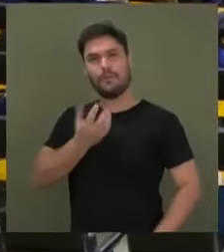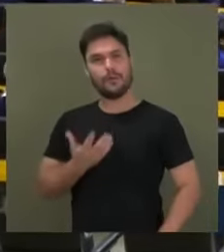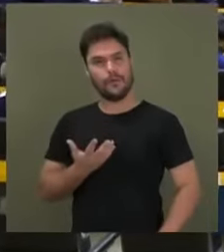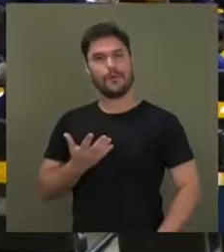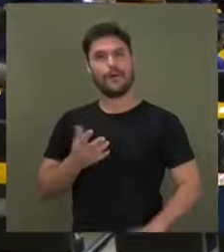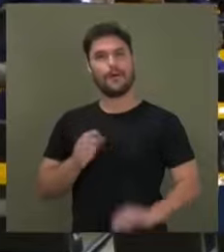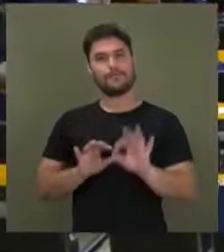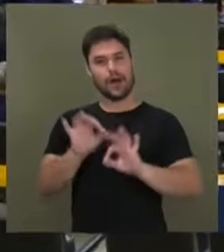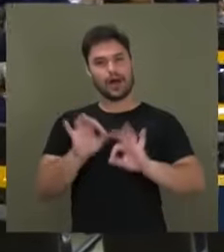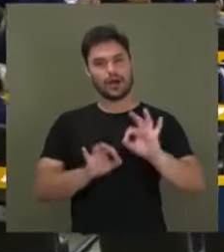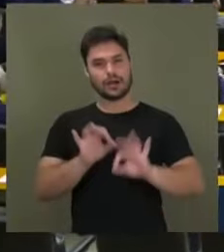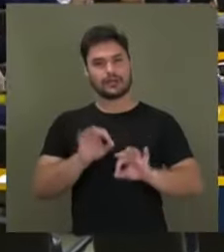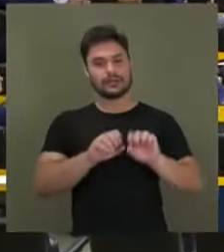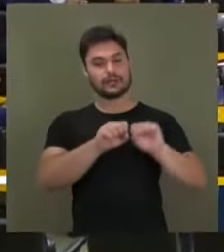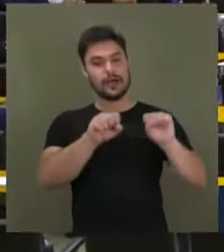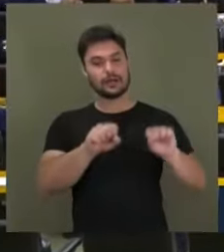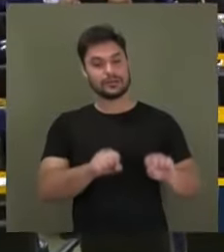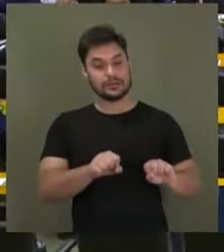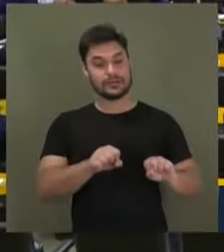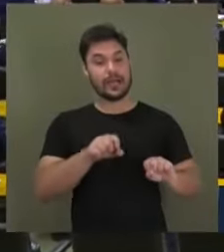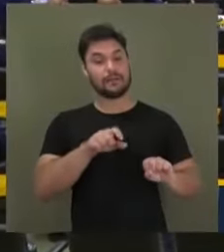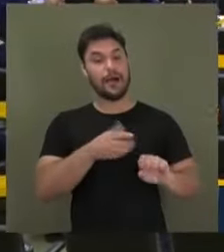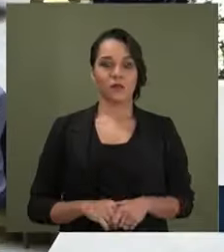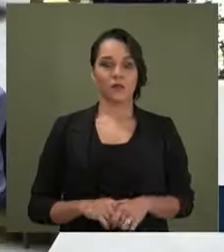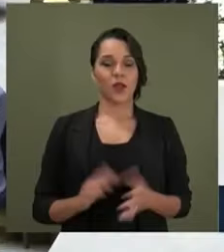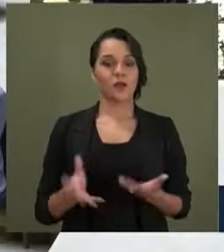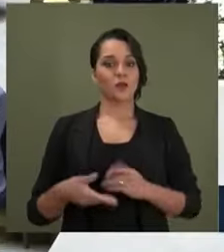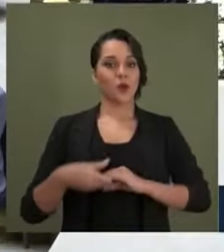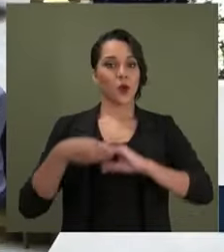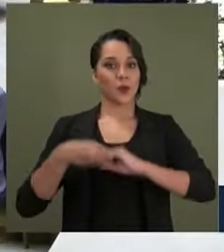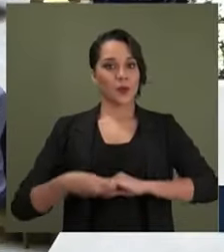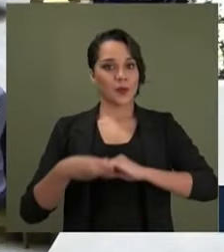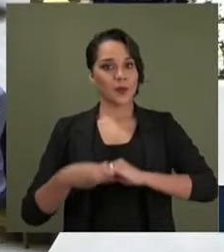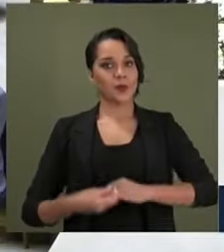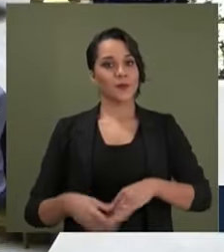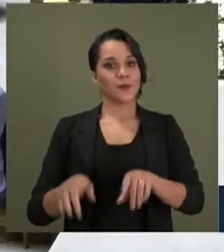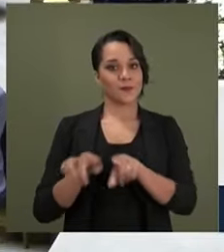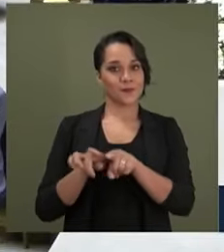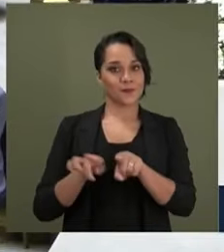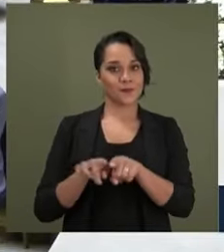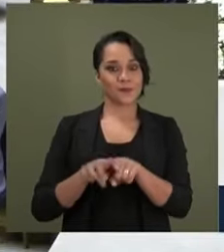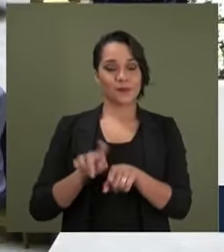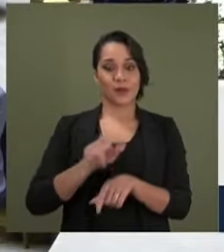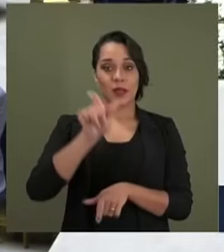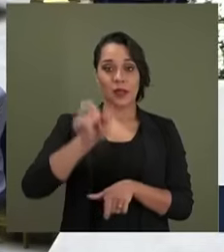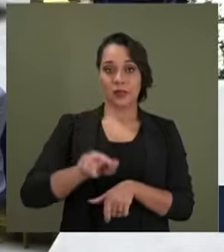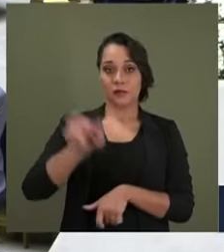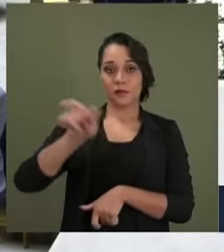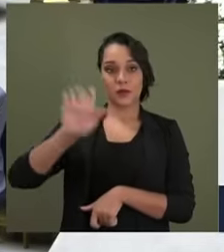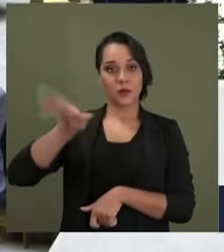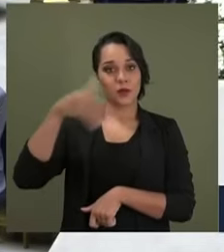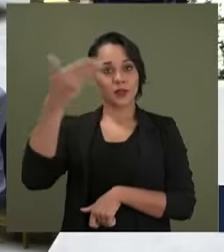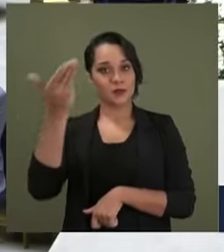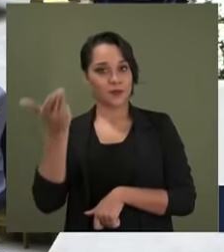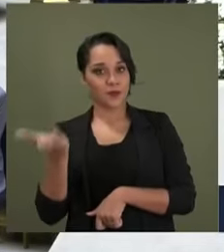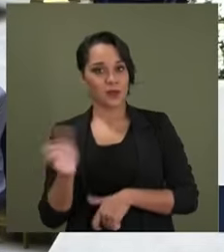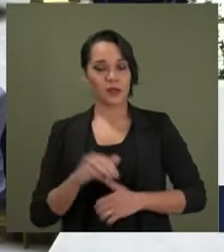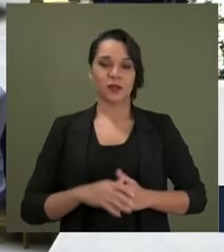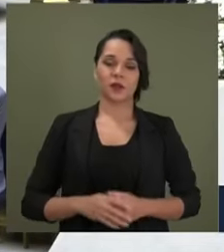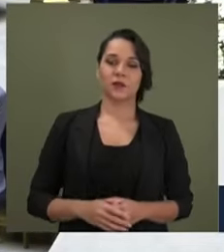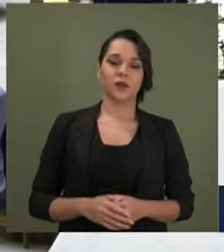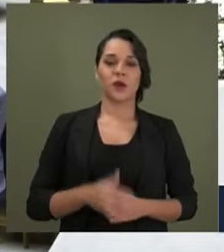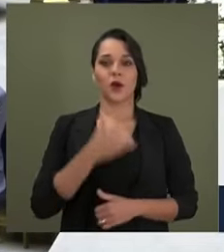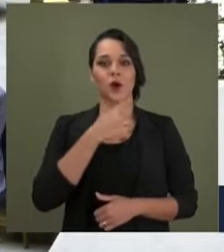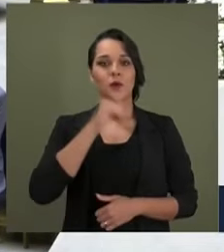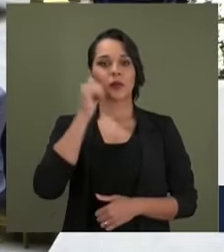o Congresso Nacional realizou uma sessão solene em homenagem aos 35 anos do Superior Tribunal de Justiça instalado